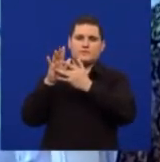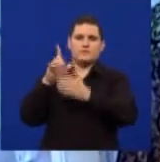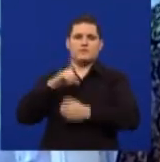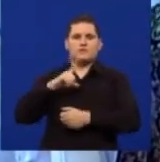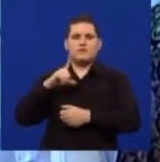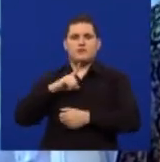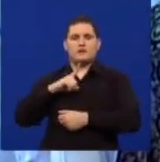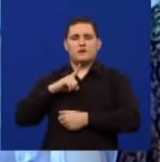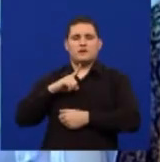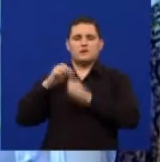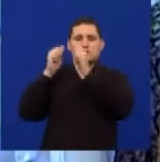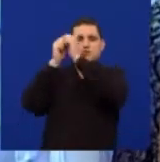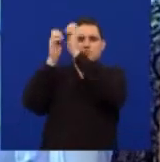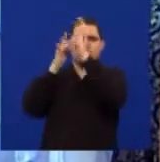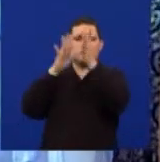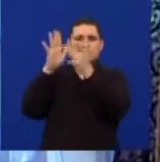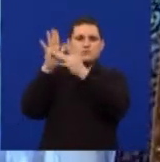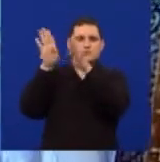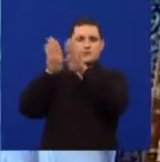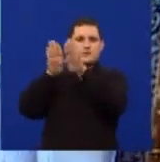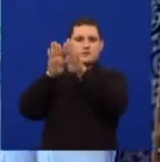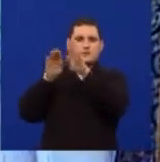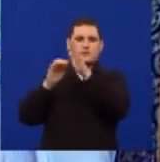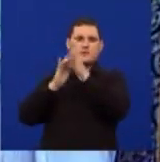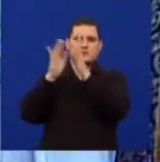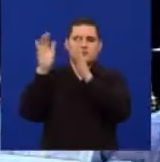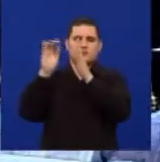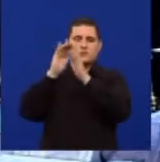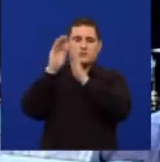com todos os seus santos.